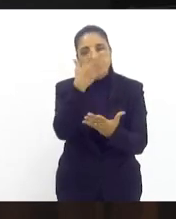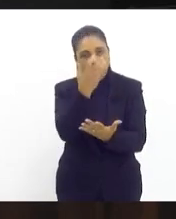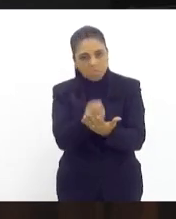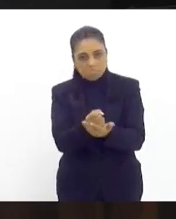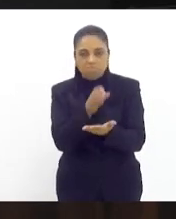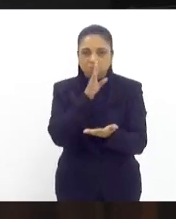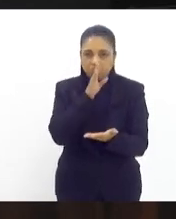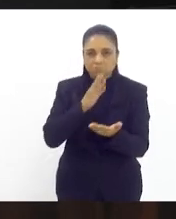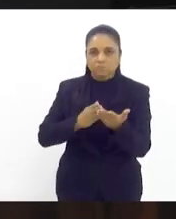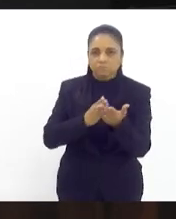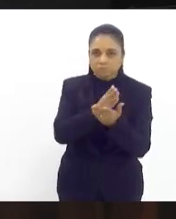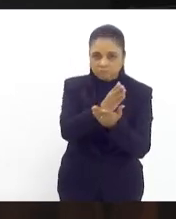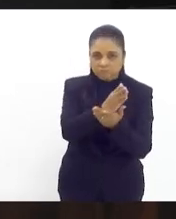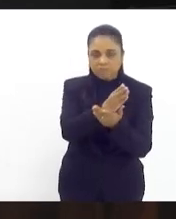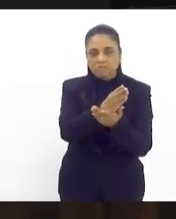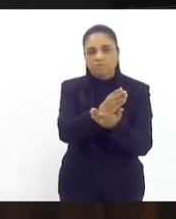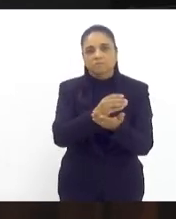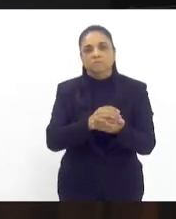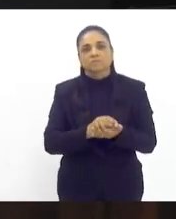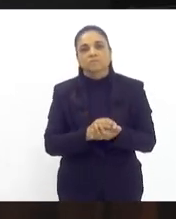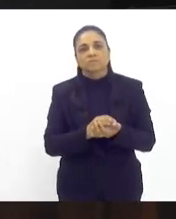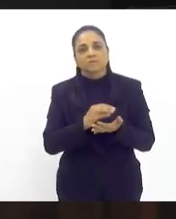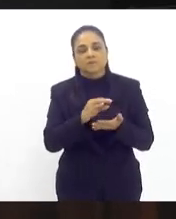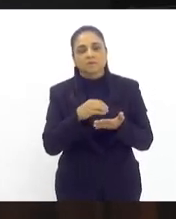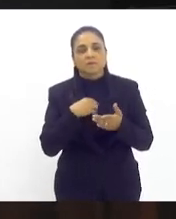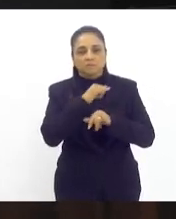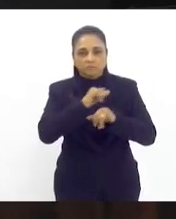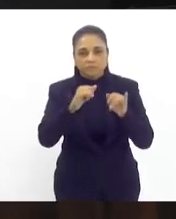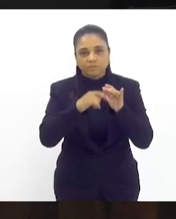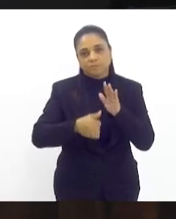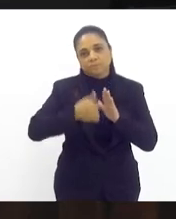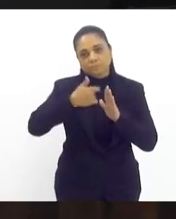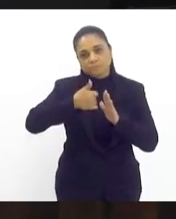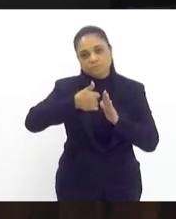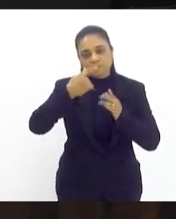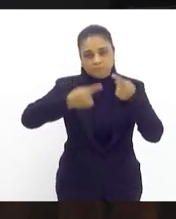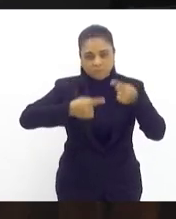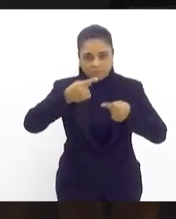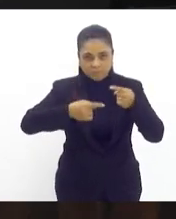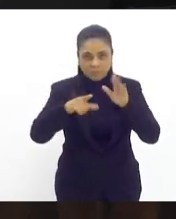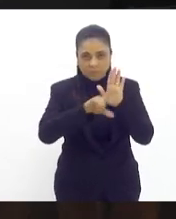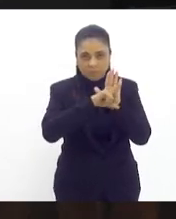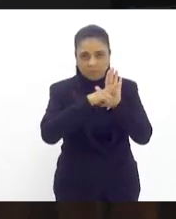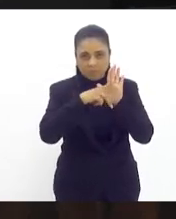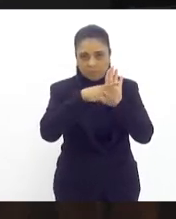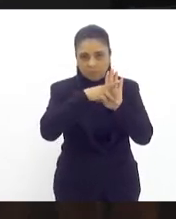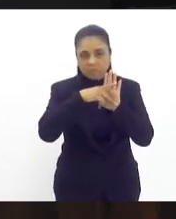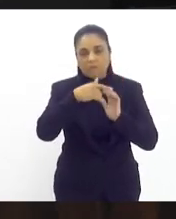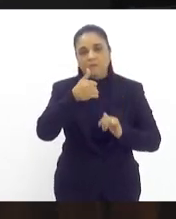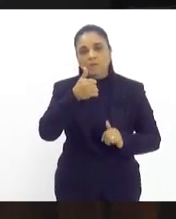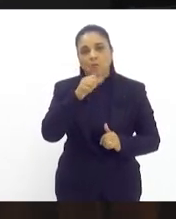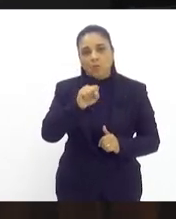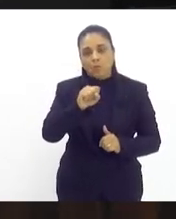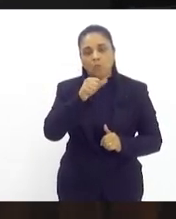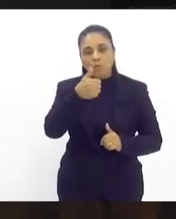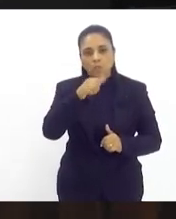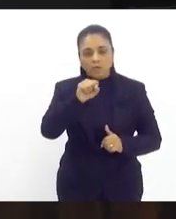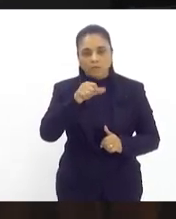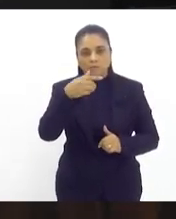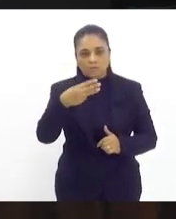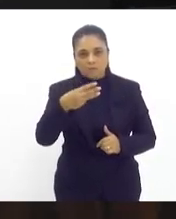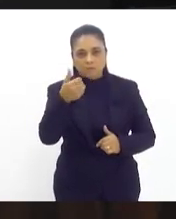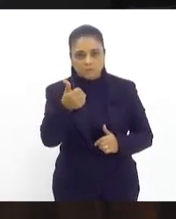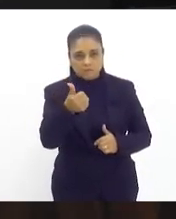aprovado vai autógrafo anuncio em primeira discussão projeto de lei número 1831 de 2016 de outro Deputado